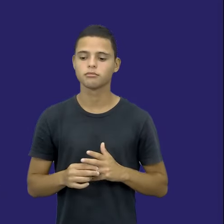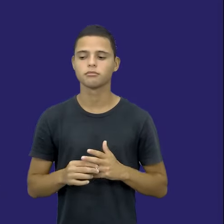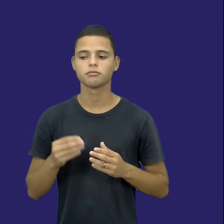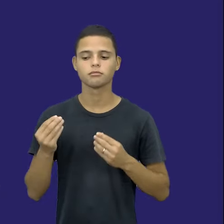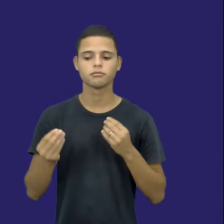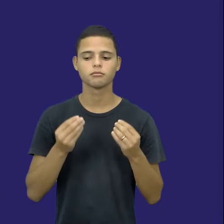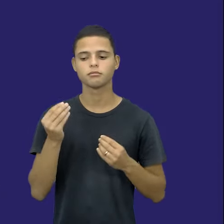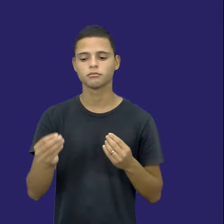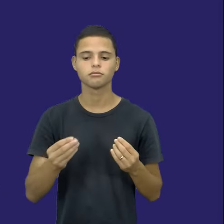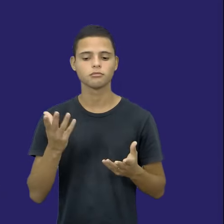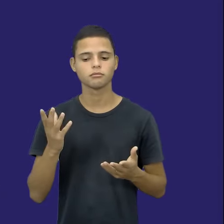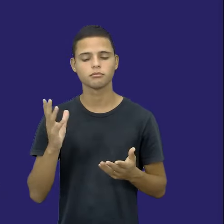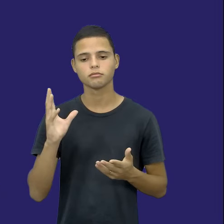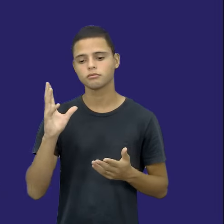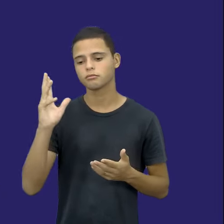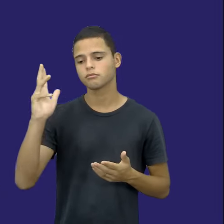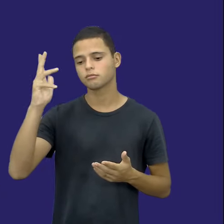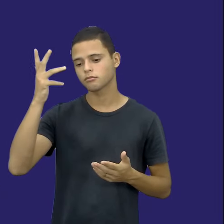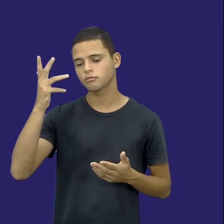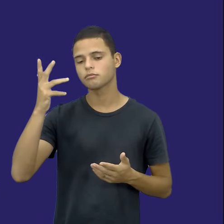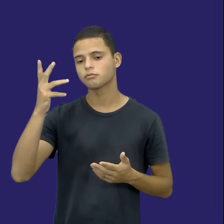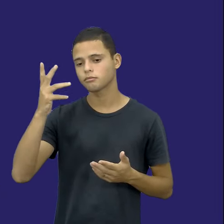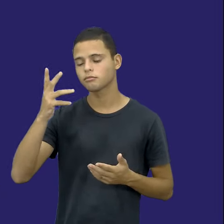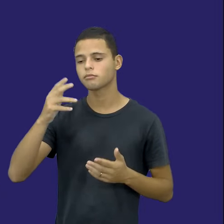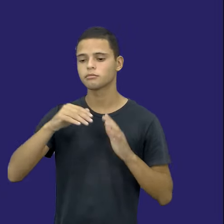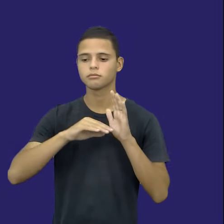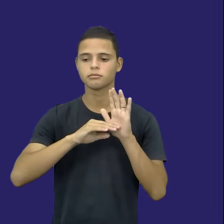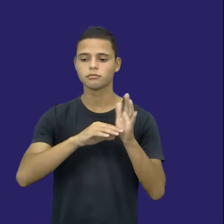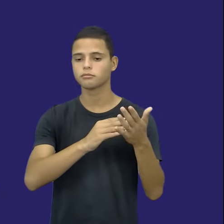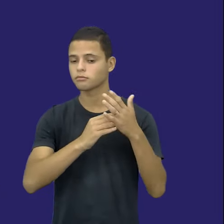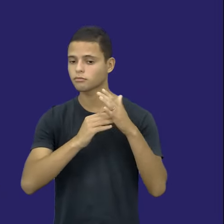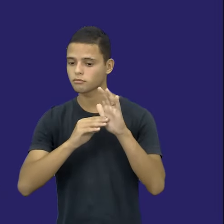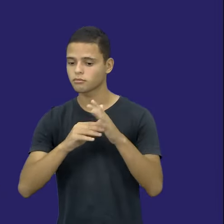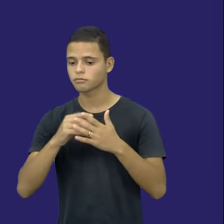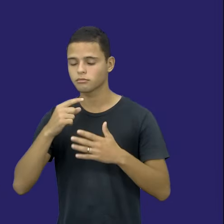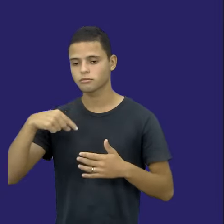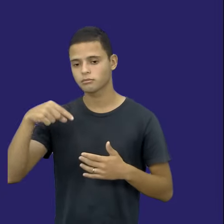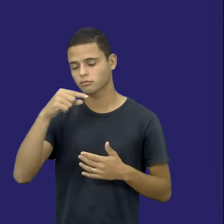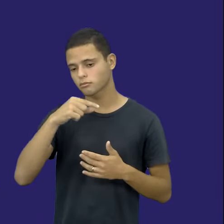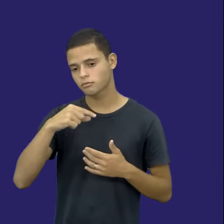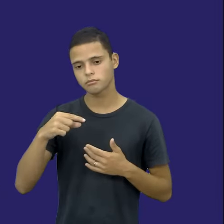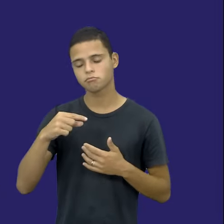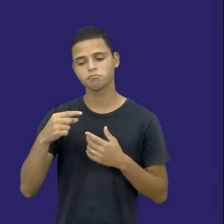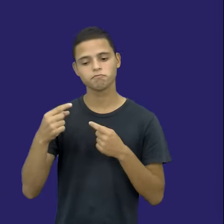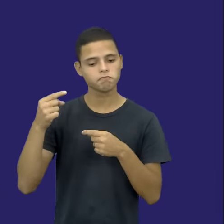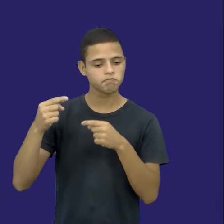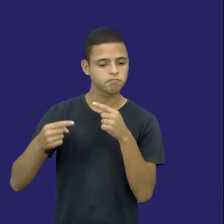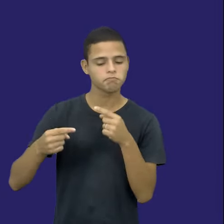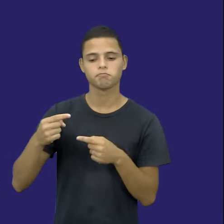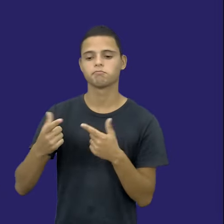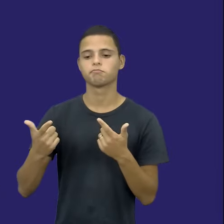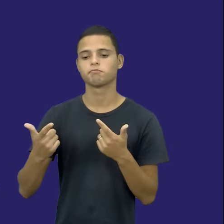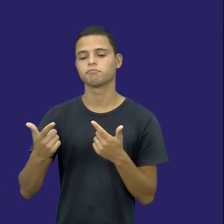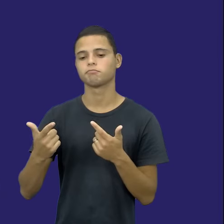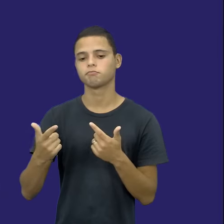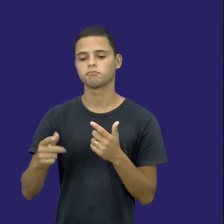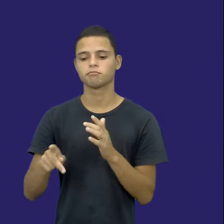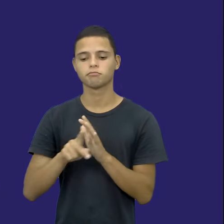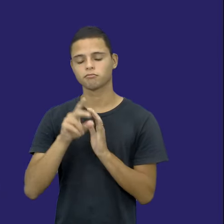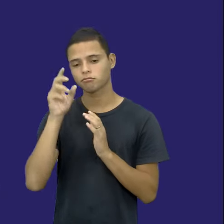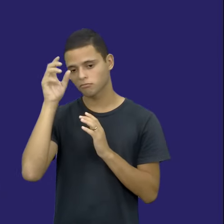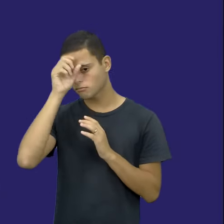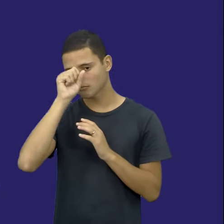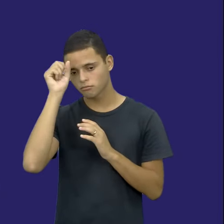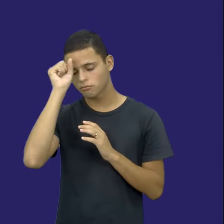tudo isso daí contribui aí e ajuda a gente a fomentar discussões, né, acerca da aprendizagem